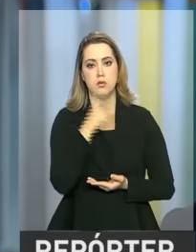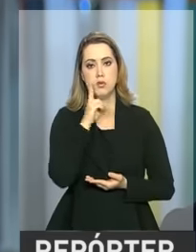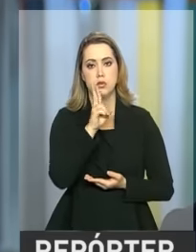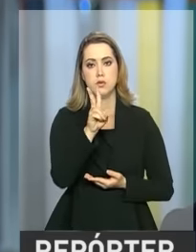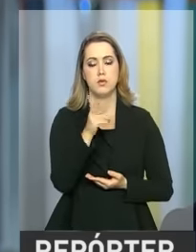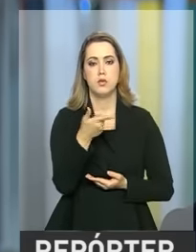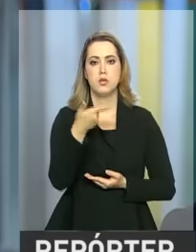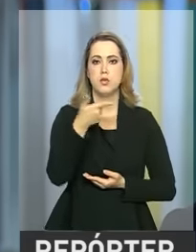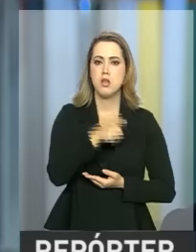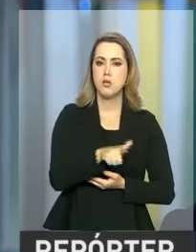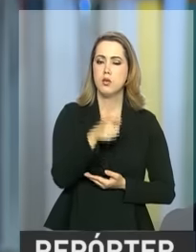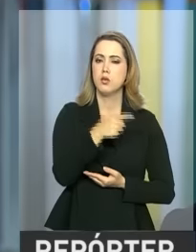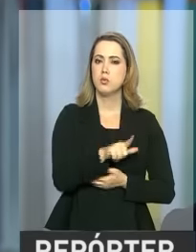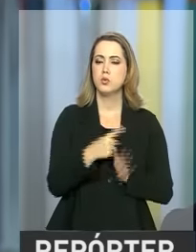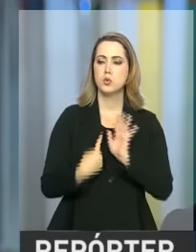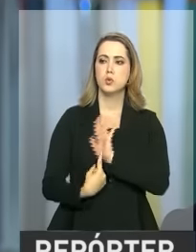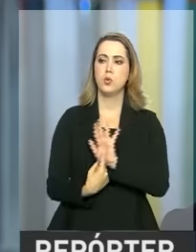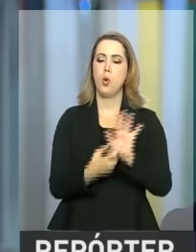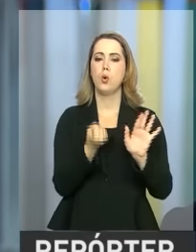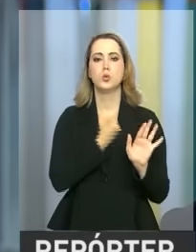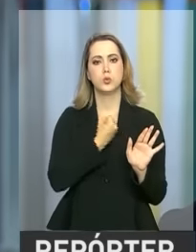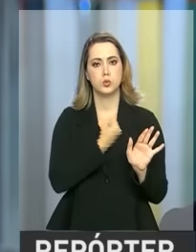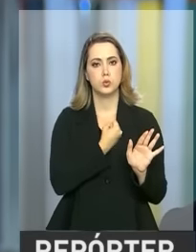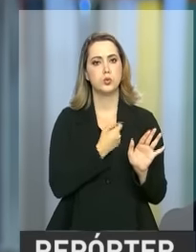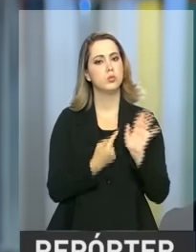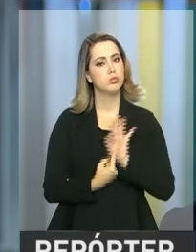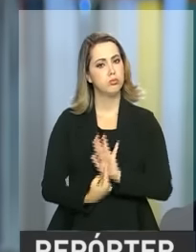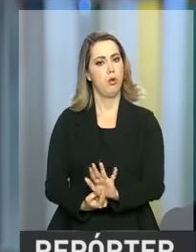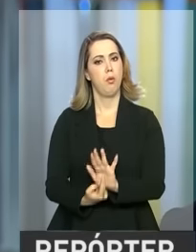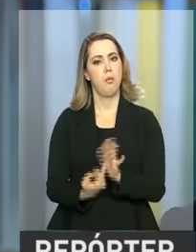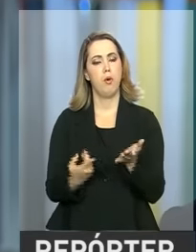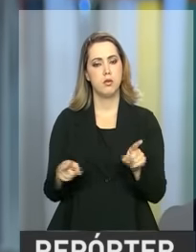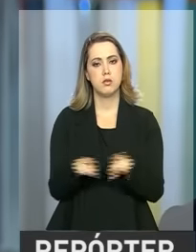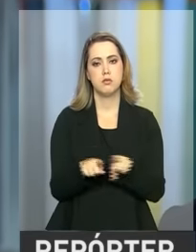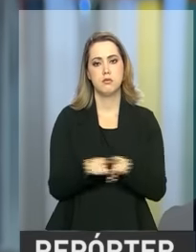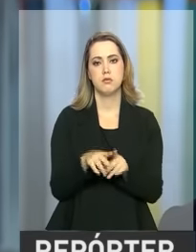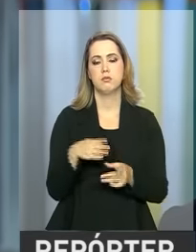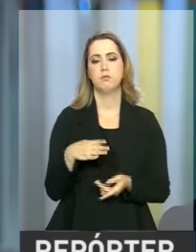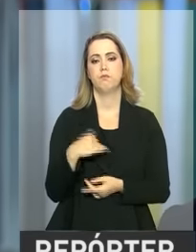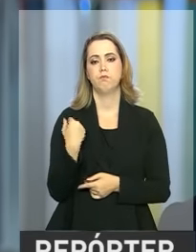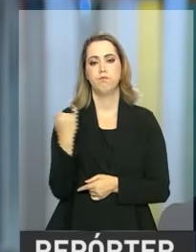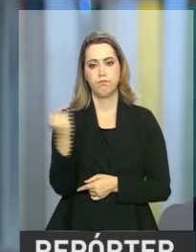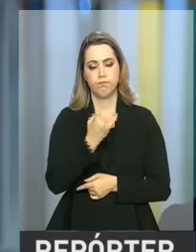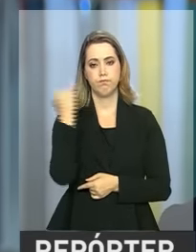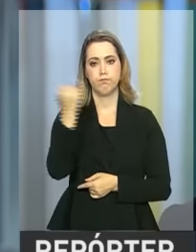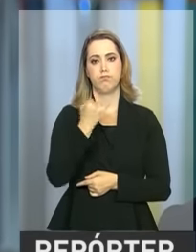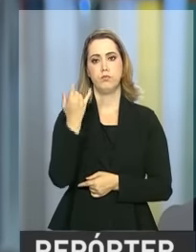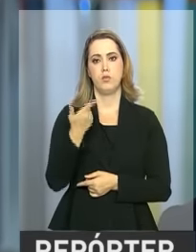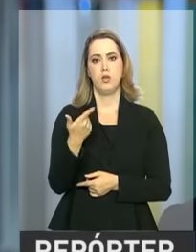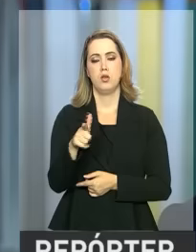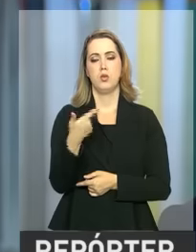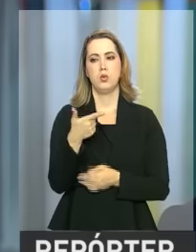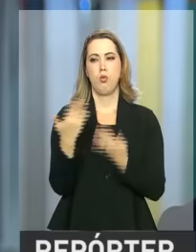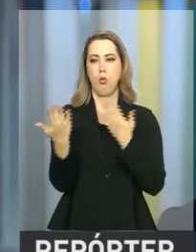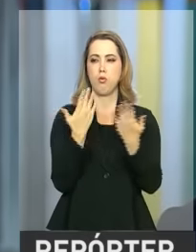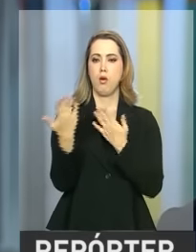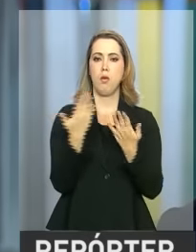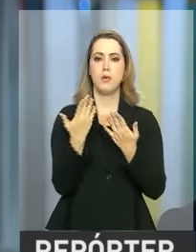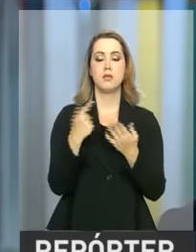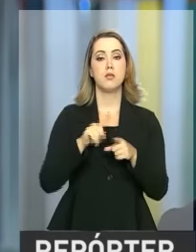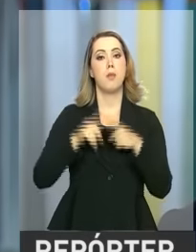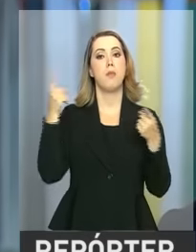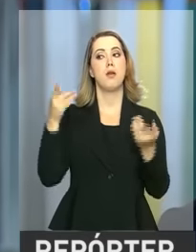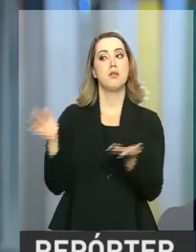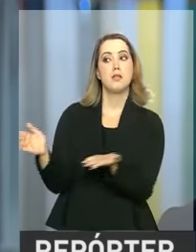índices dos mercados refletem isso. E mais importante do que tudo, não é a cotação, é que está entrando